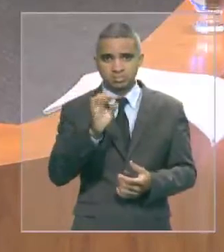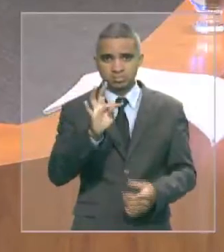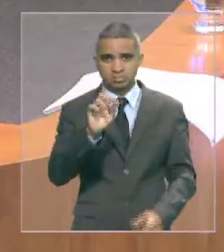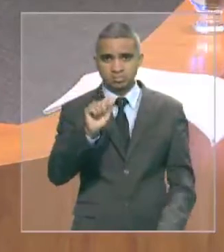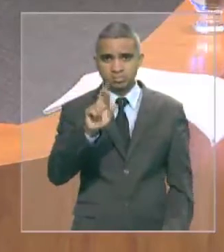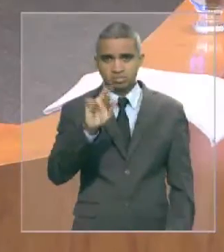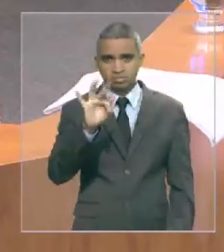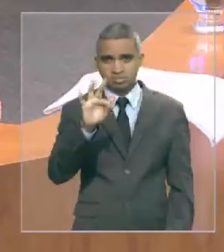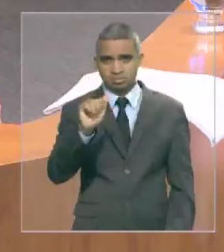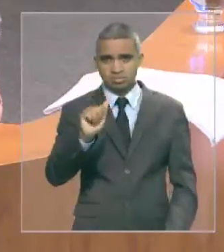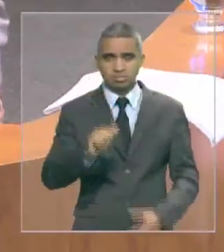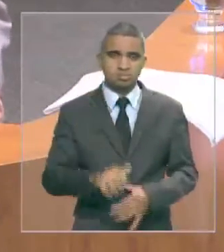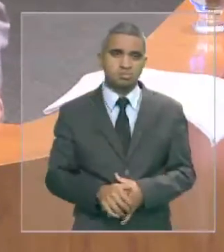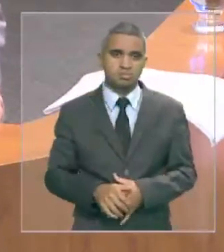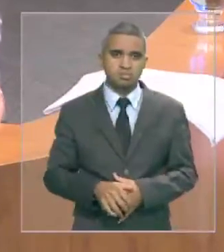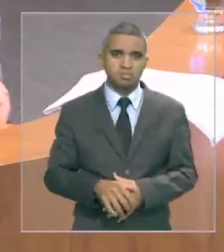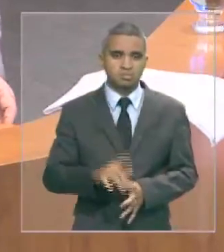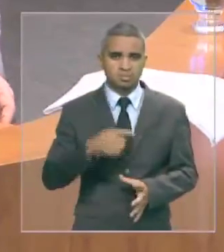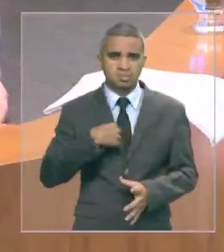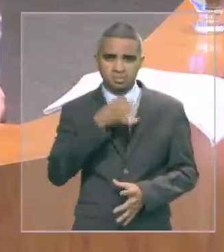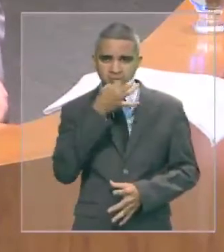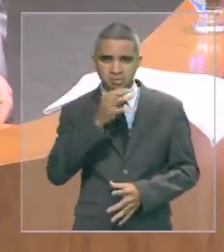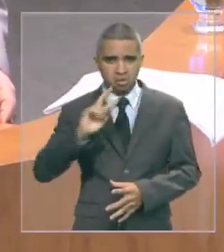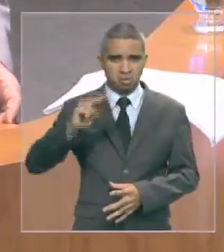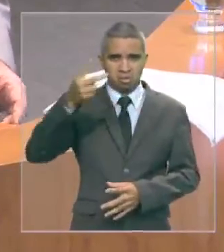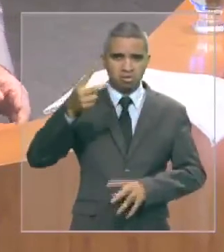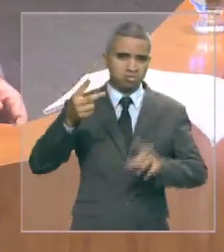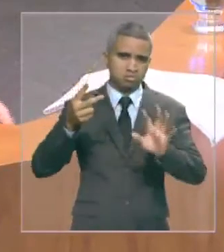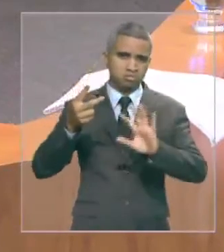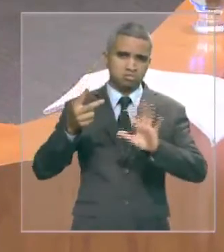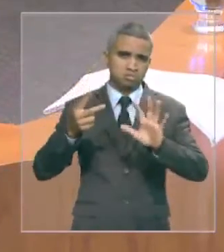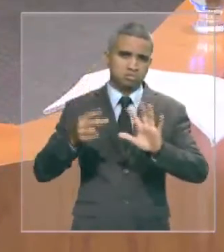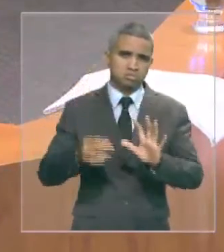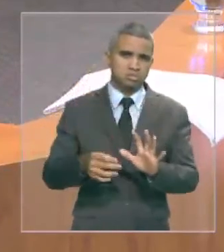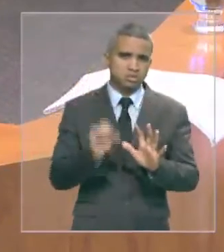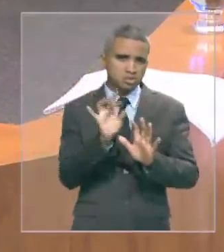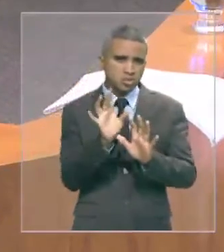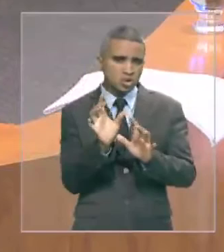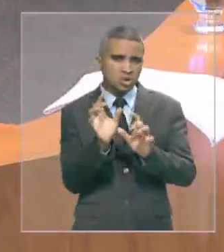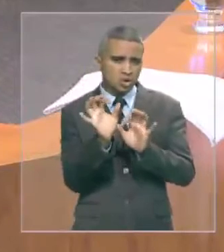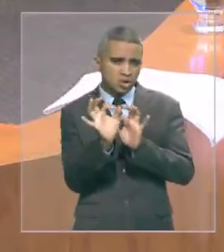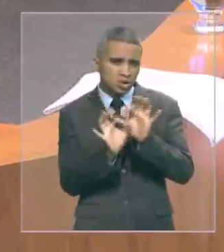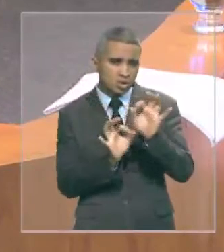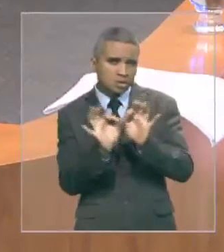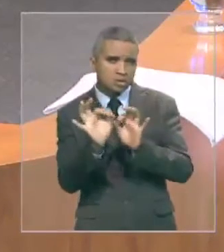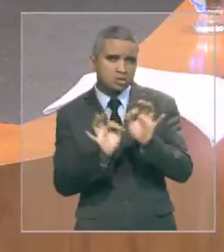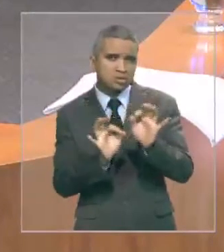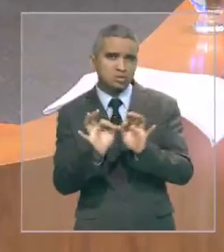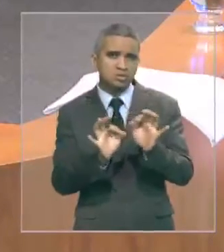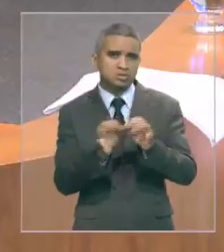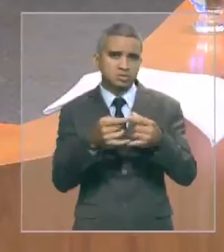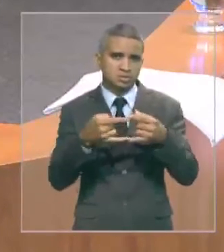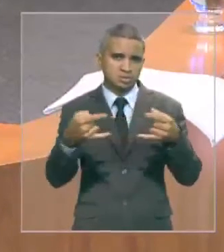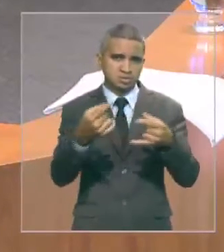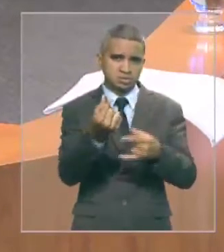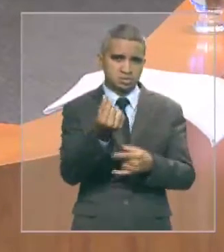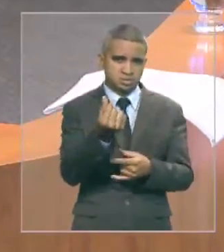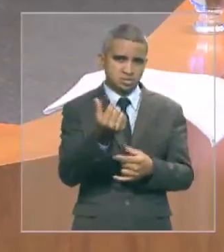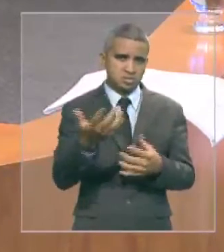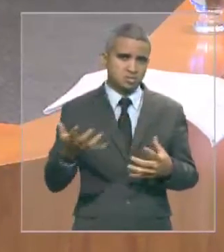foi aumento. Eu não vi o deputado Wellington do Curso, nesta casa, falar sobre o aumento da cesta